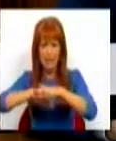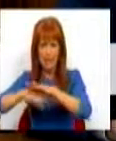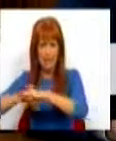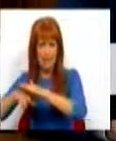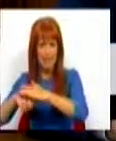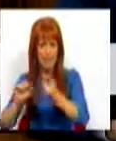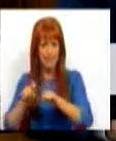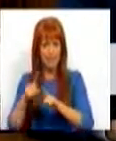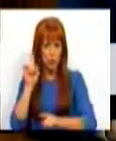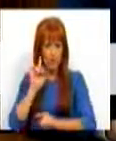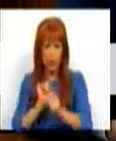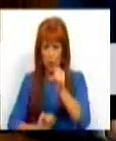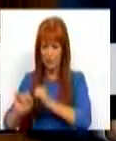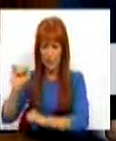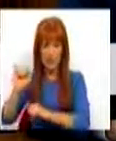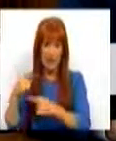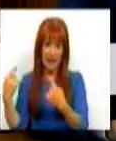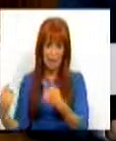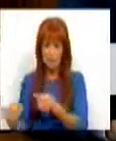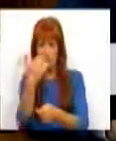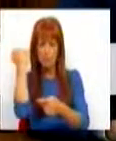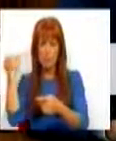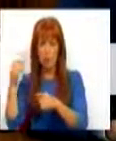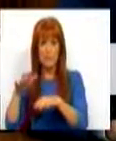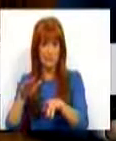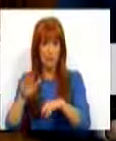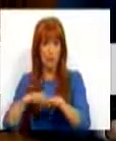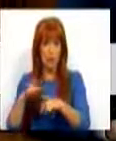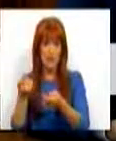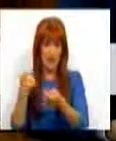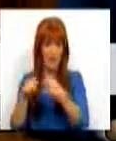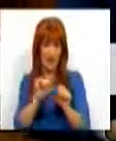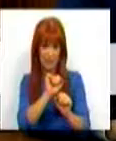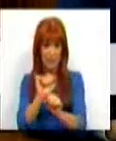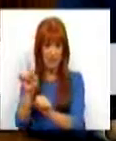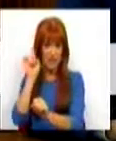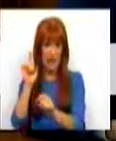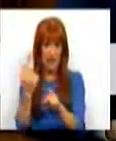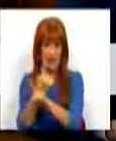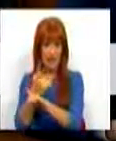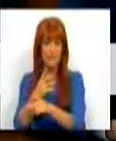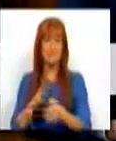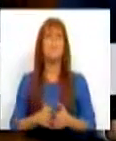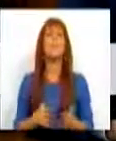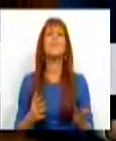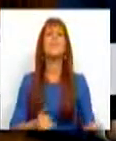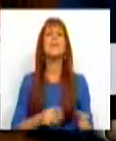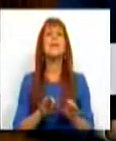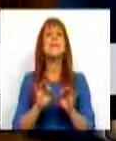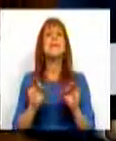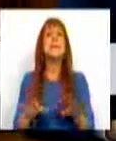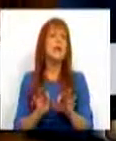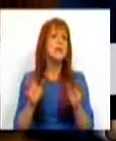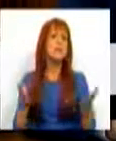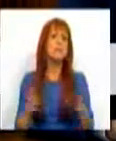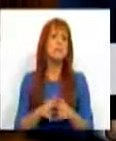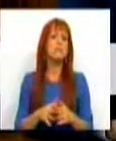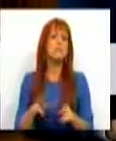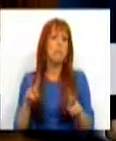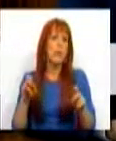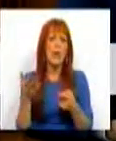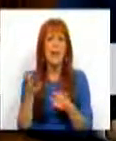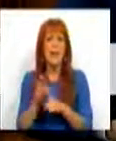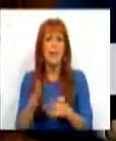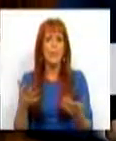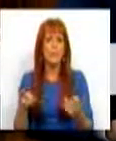equipa de gestão da OITAN está a conduzir esses processos por forma a